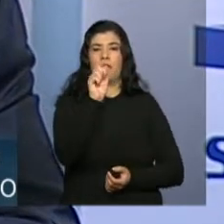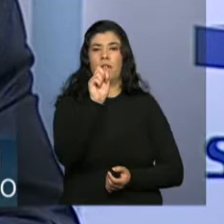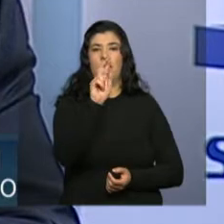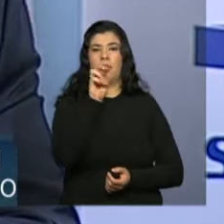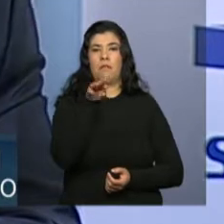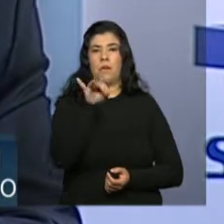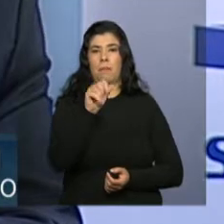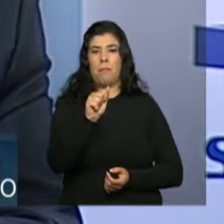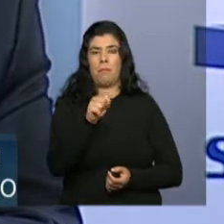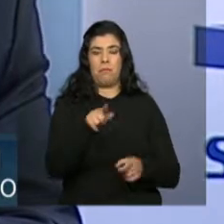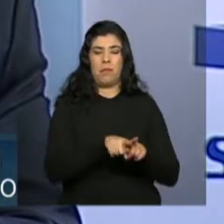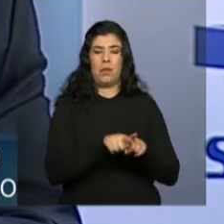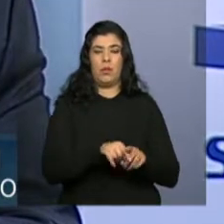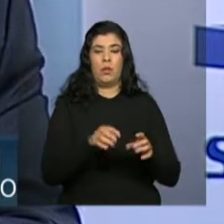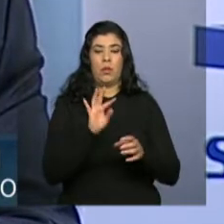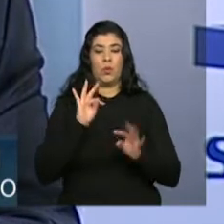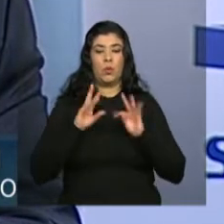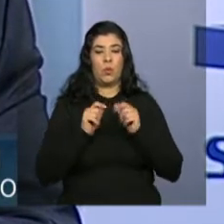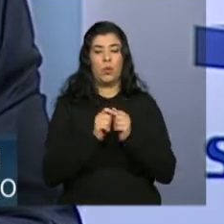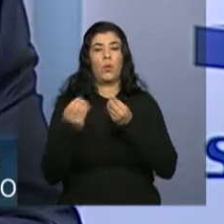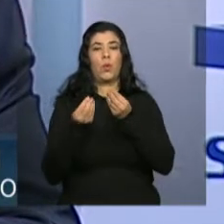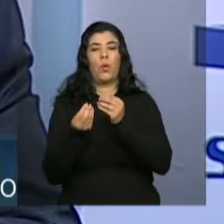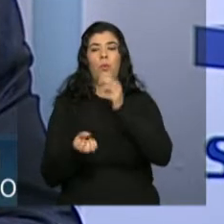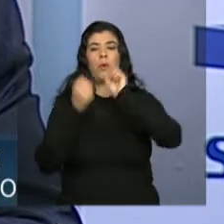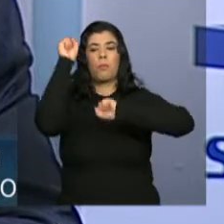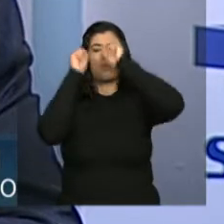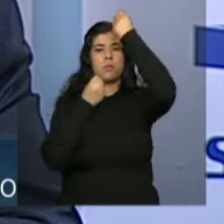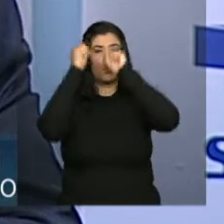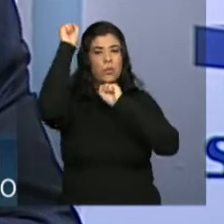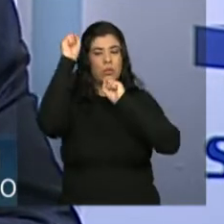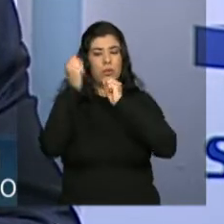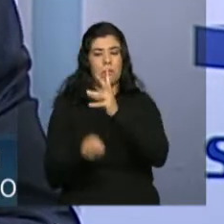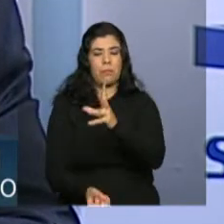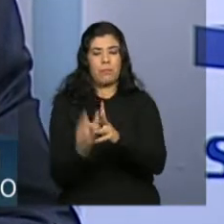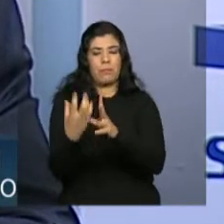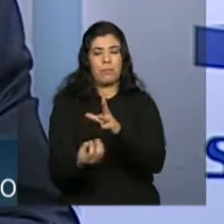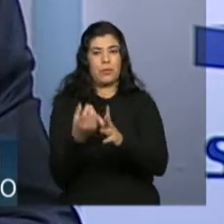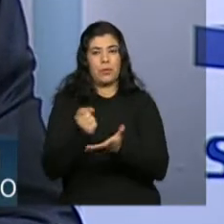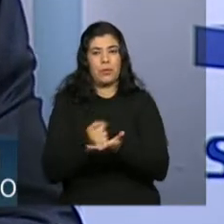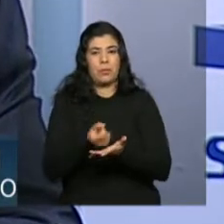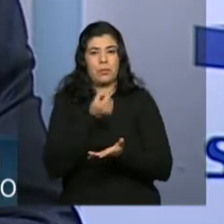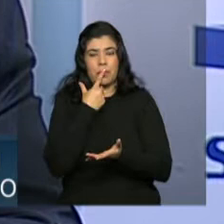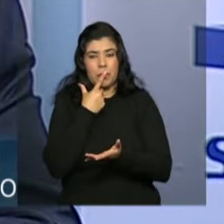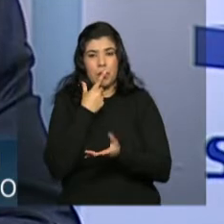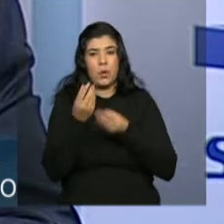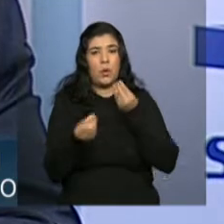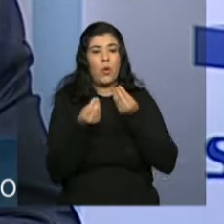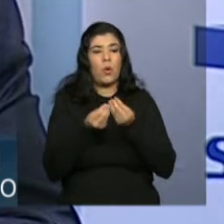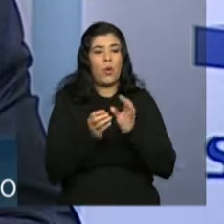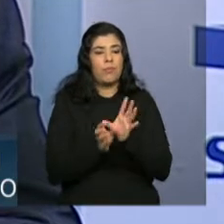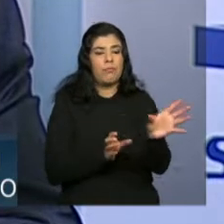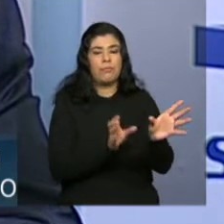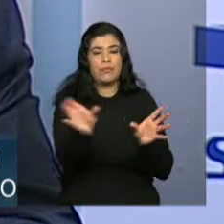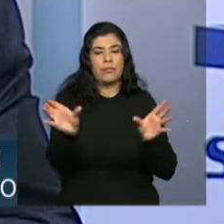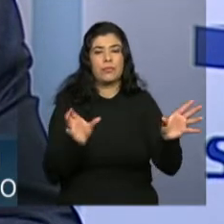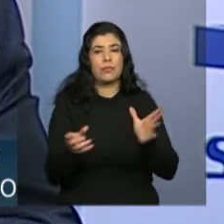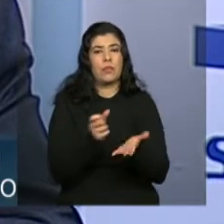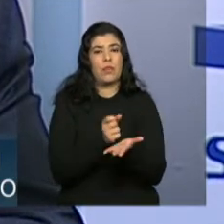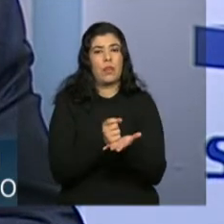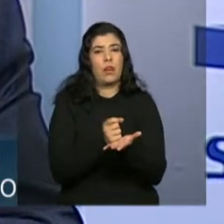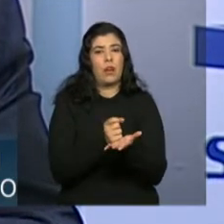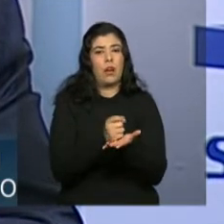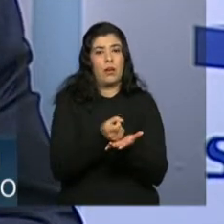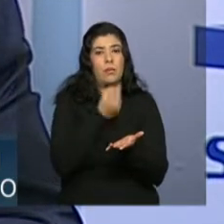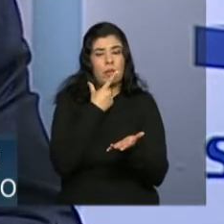km tem a gente ver produção distribuição é e varejo não é então você passa acompanhar melhor as tendências do